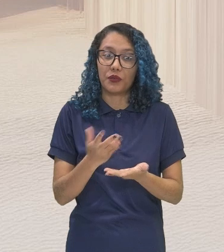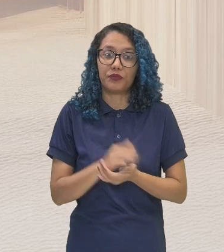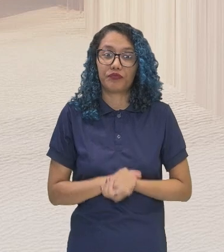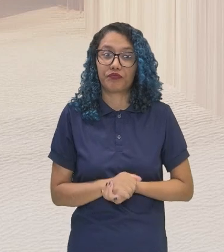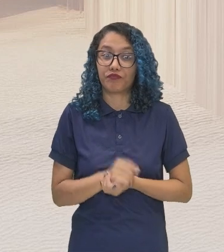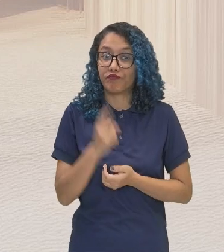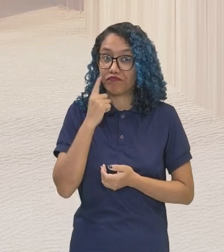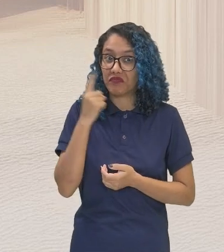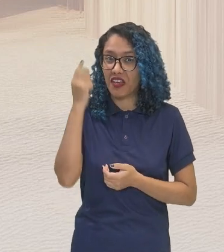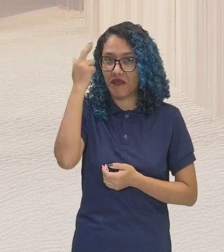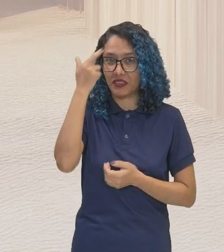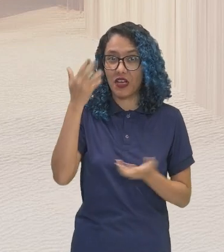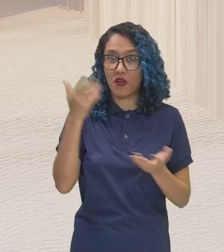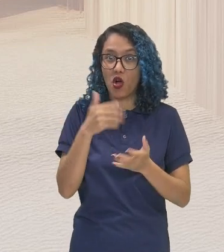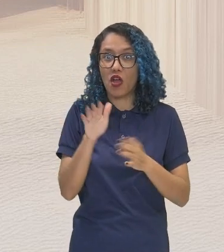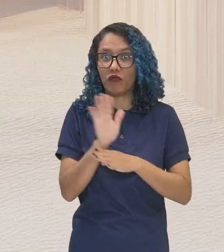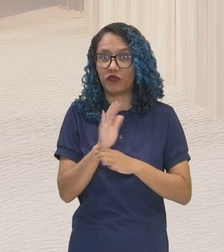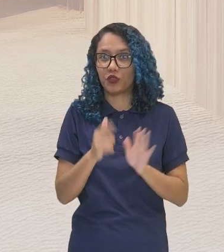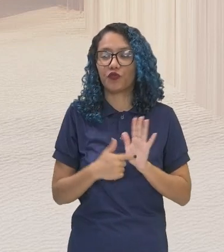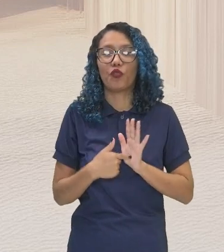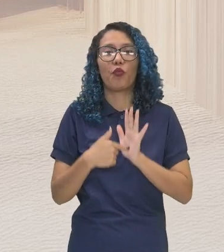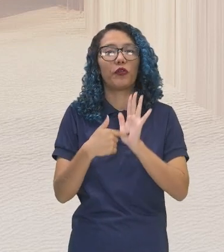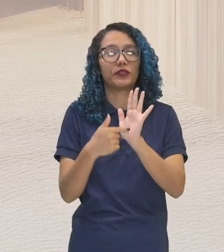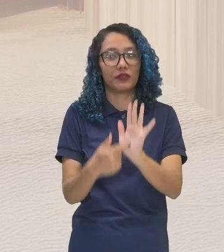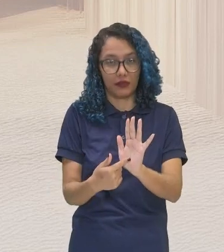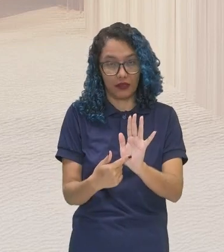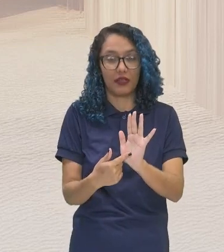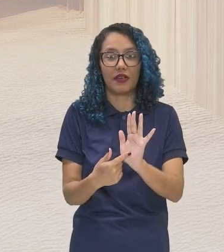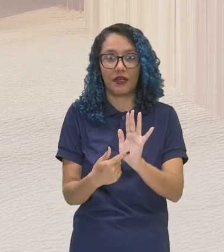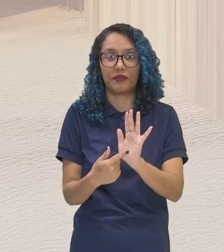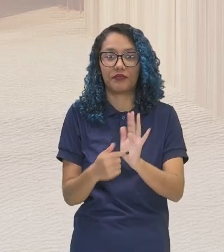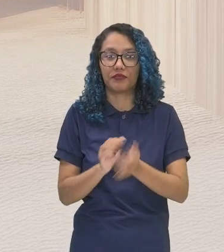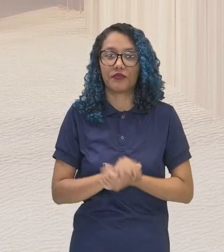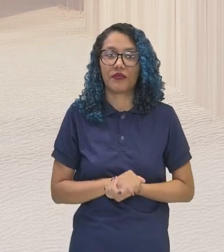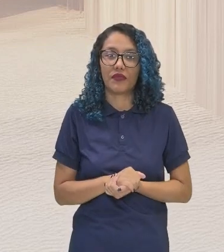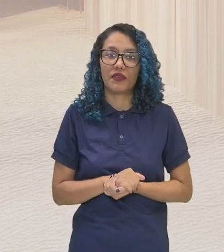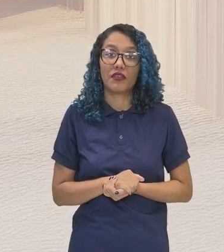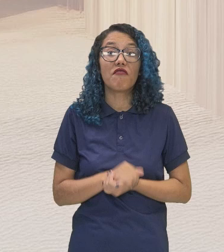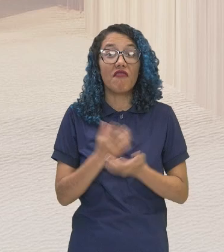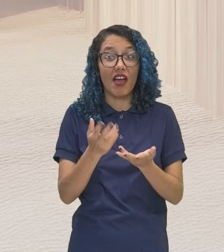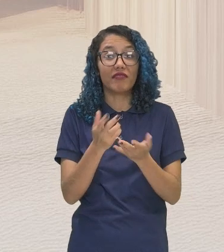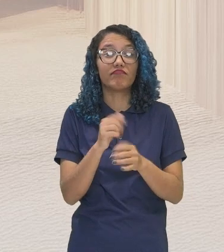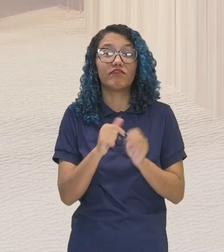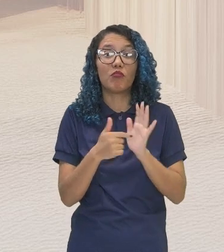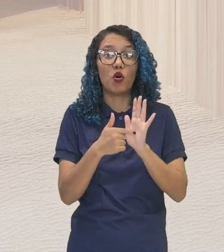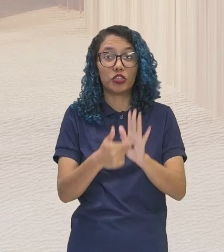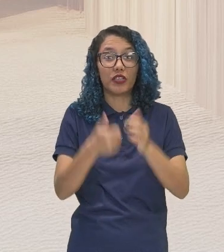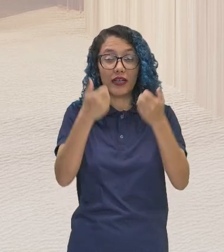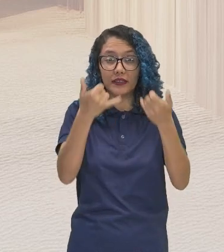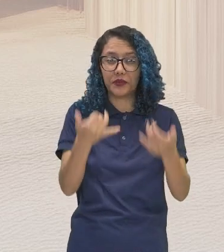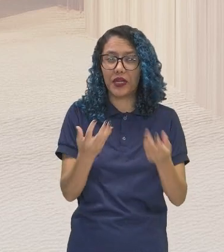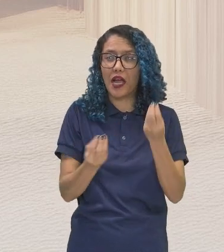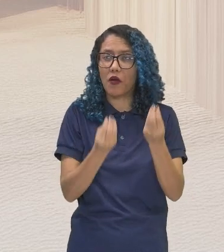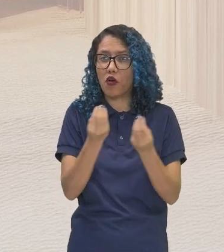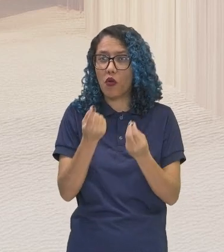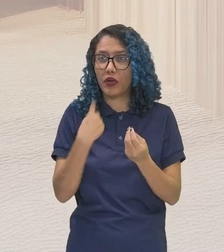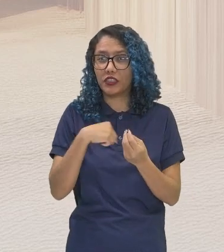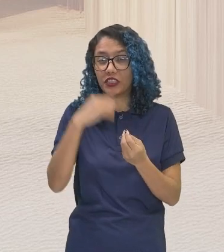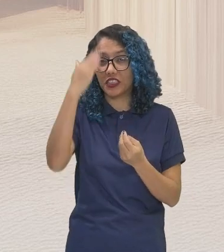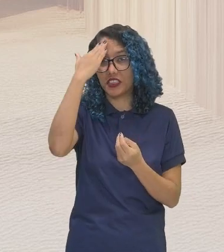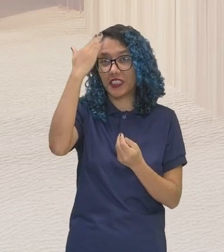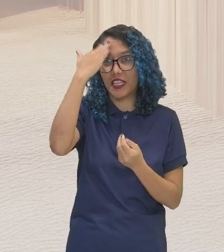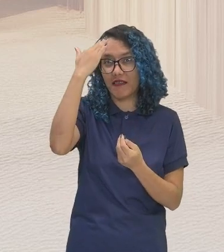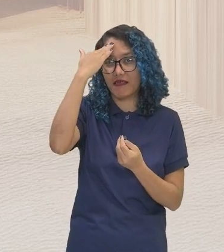e começar a entender por que há uma lâmpada, quando queima, as outras